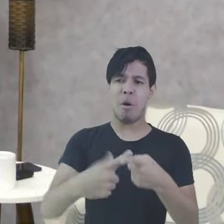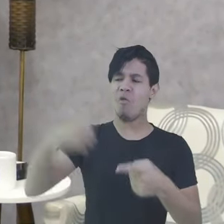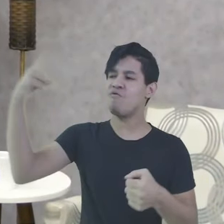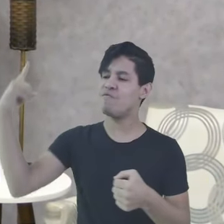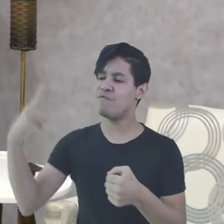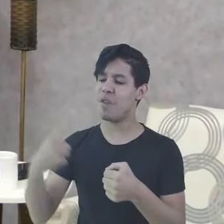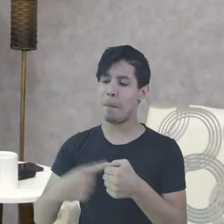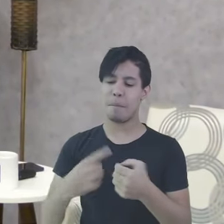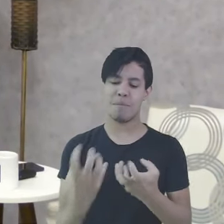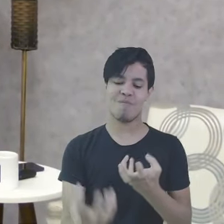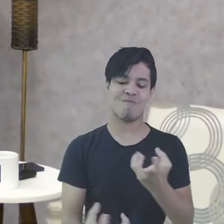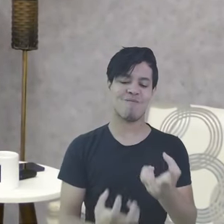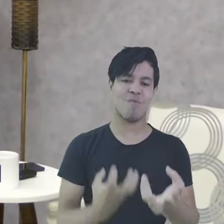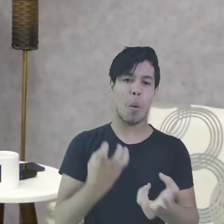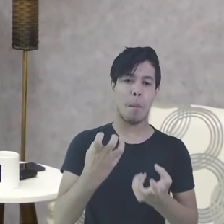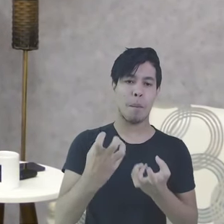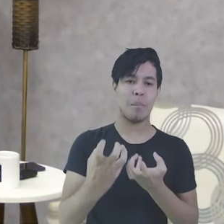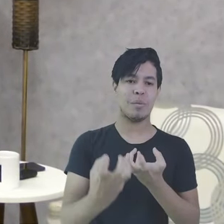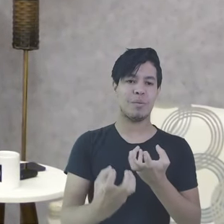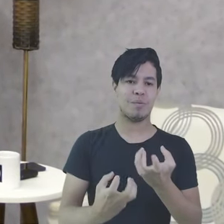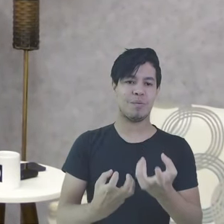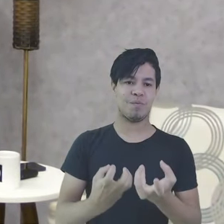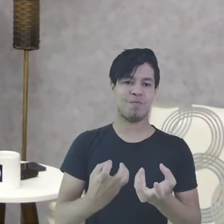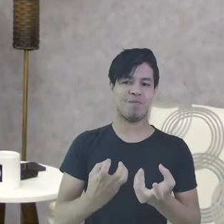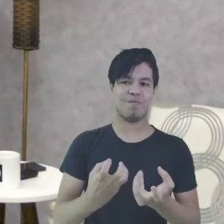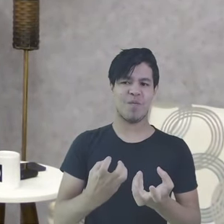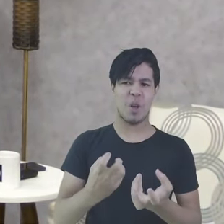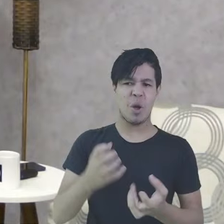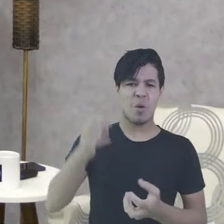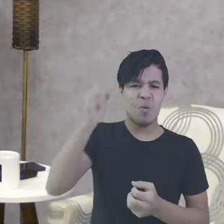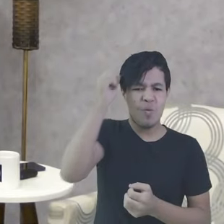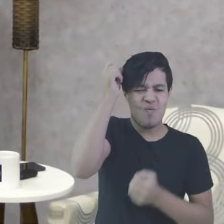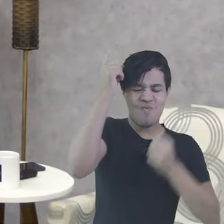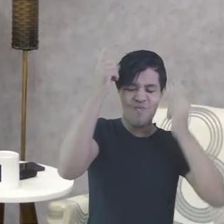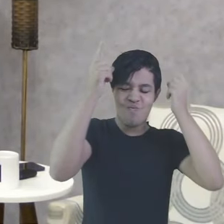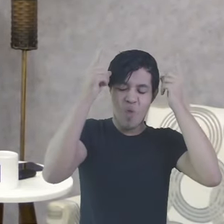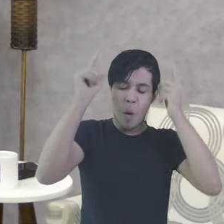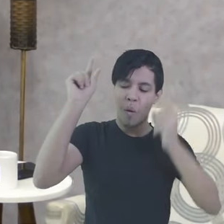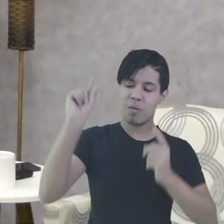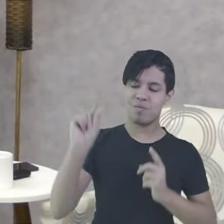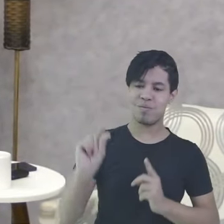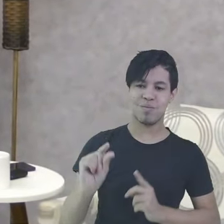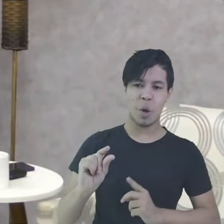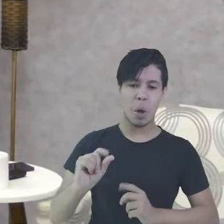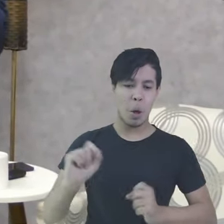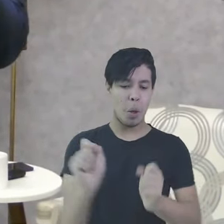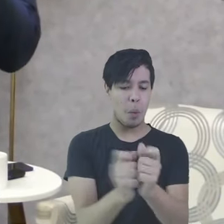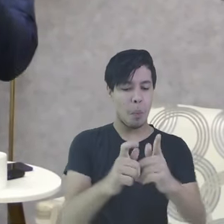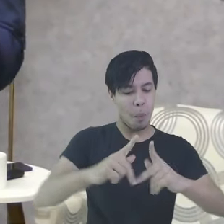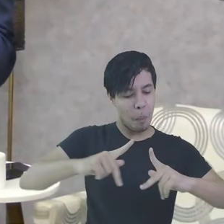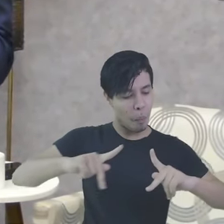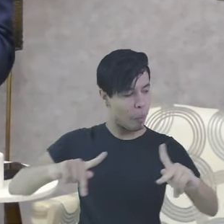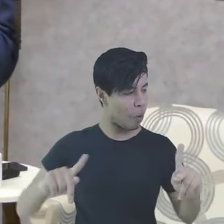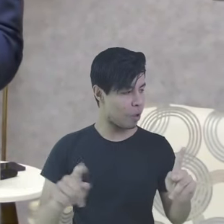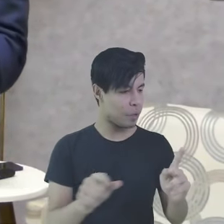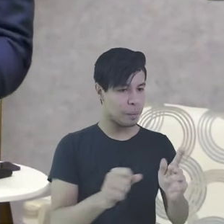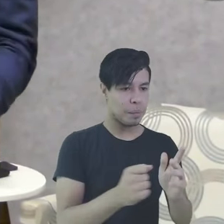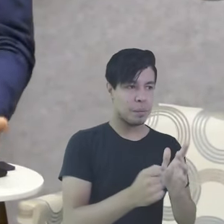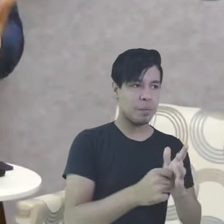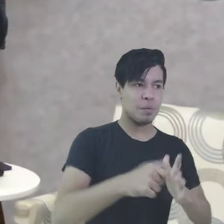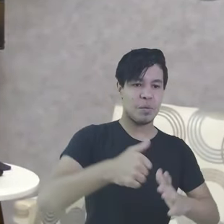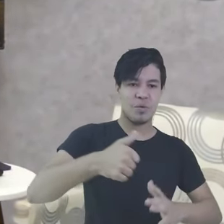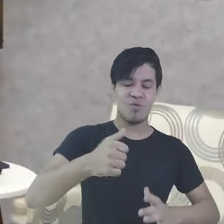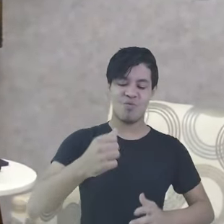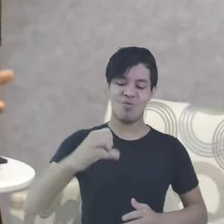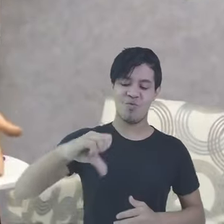pequeno. Aqui diz que o chifre pequeno será queimado. E lá em Apocalipse nos diz que na segunda vinda, Apocalipse 19, verso 20,